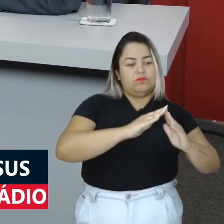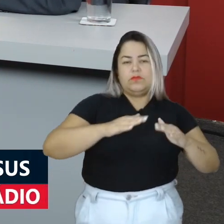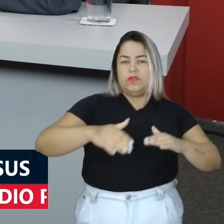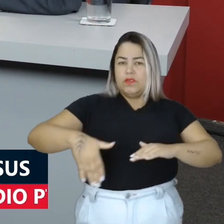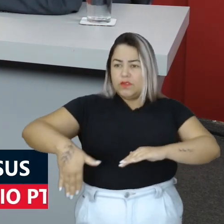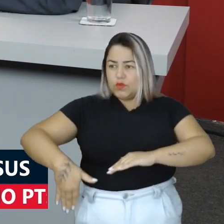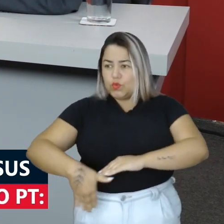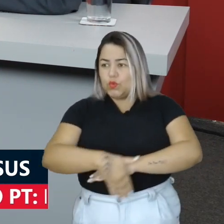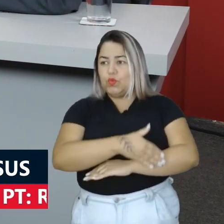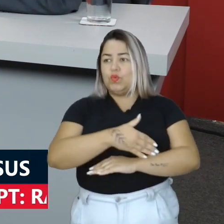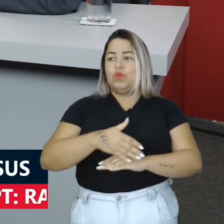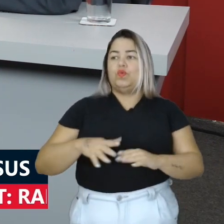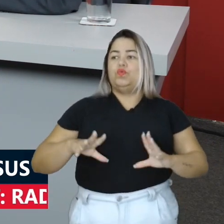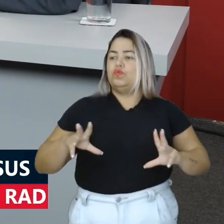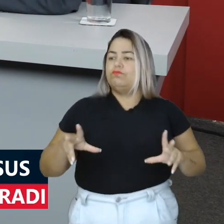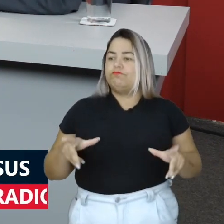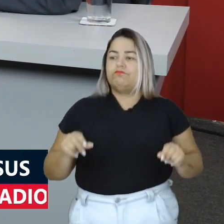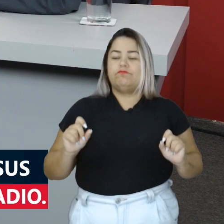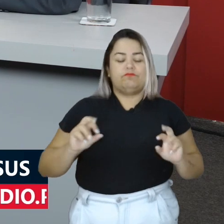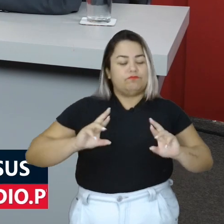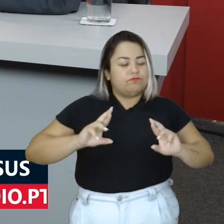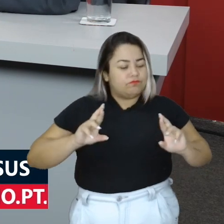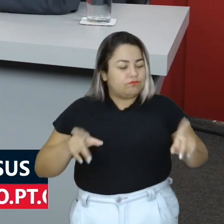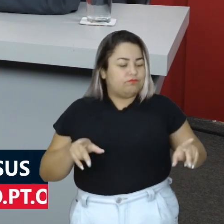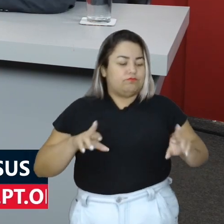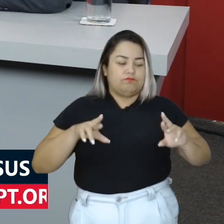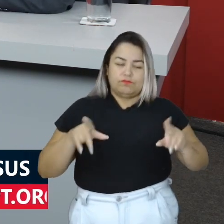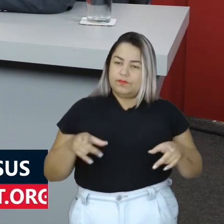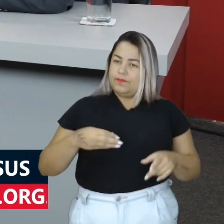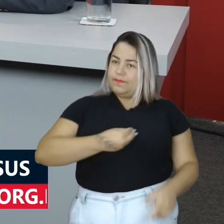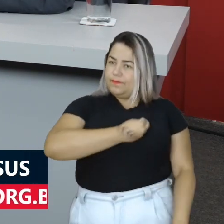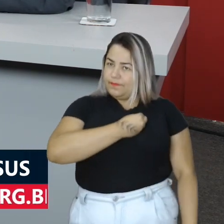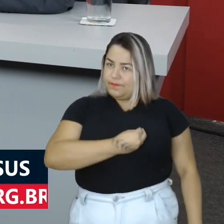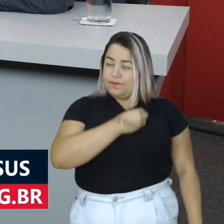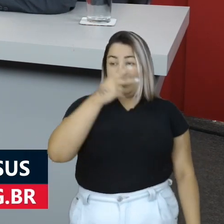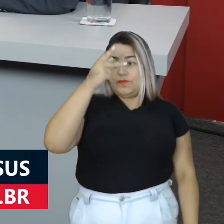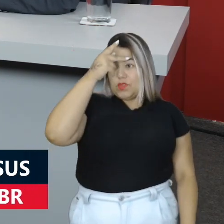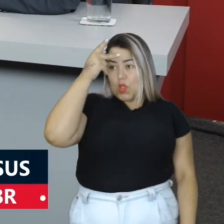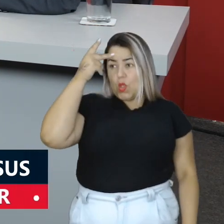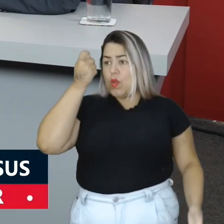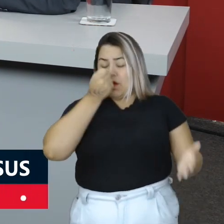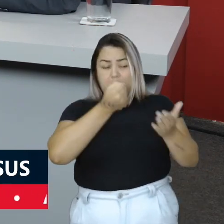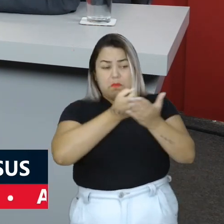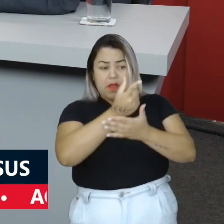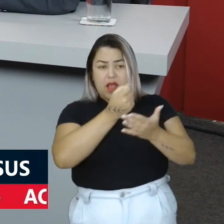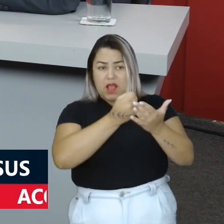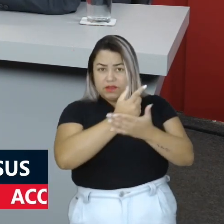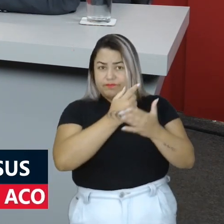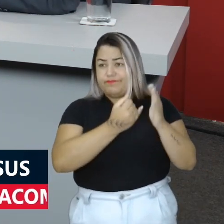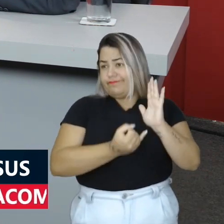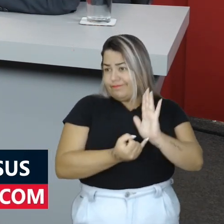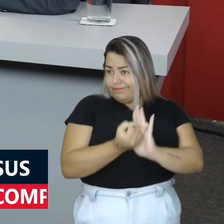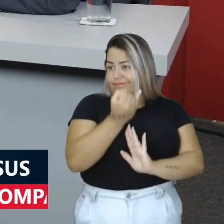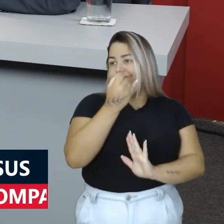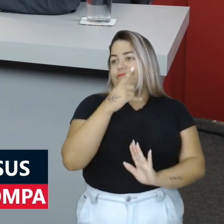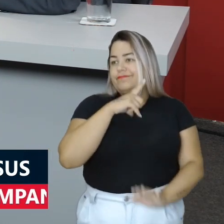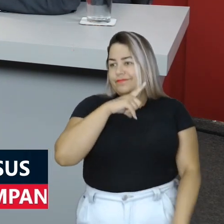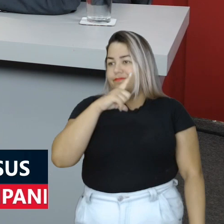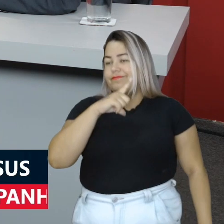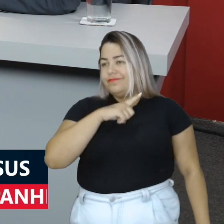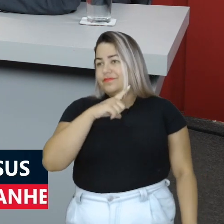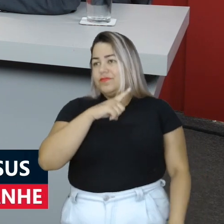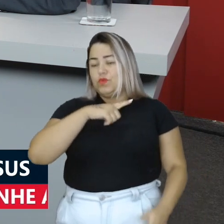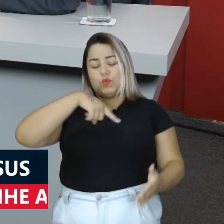estradas, tudo que faz a diferença na vida das pessoas. Para isso é que a gente paga impostos, para isso que a gente quer que tenha um governo